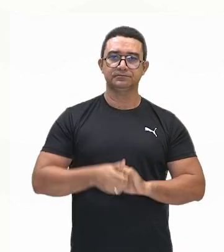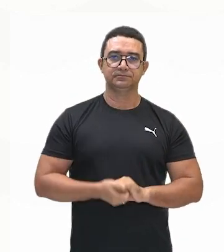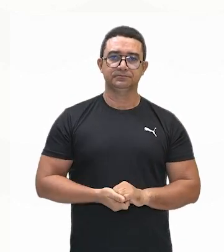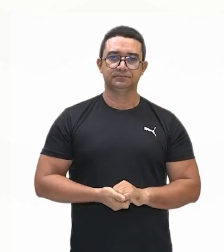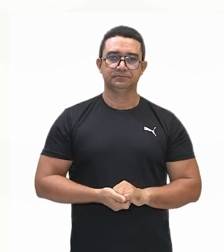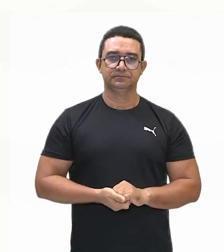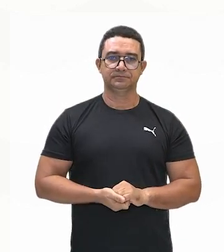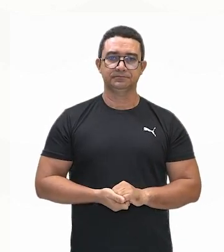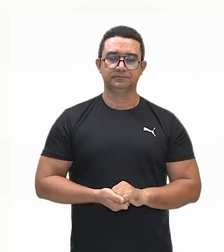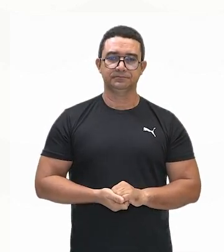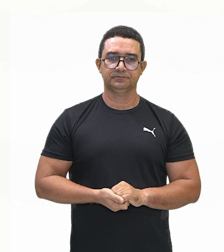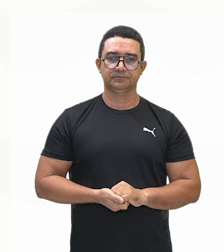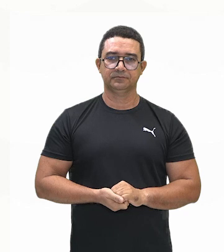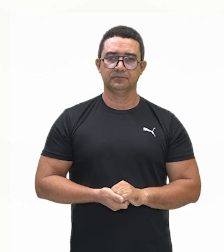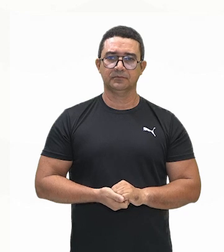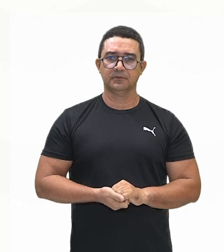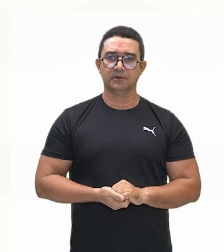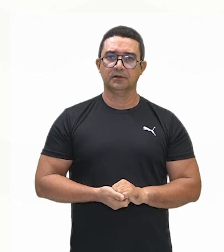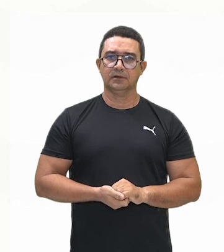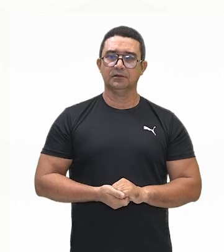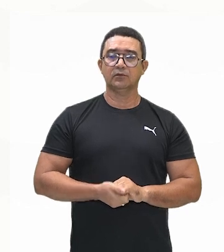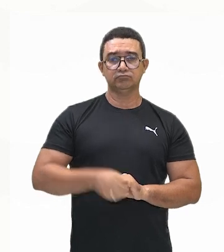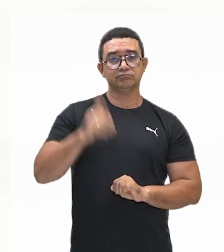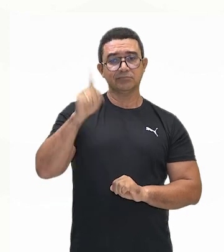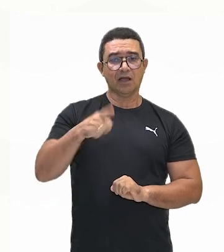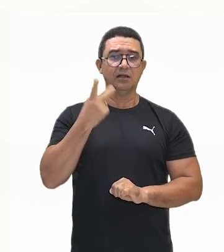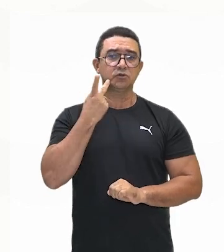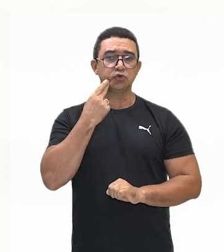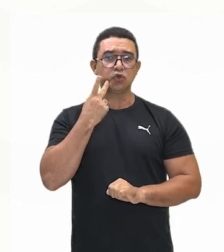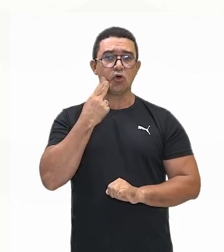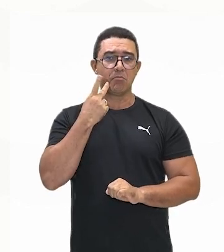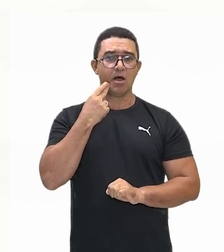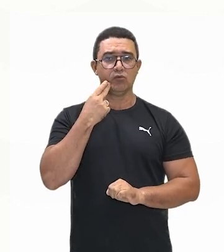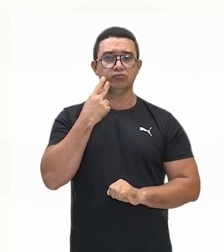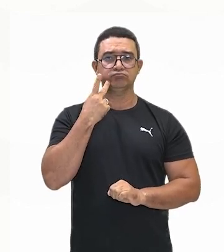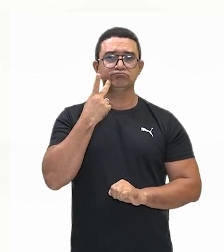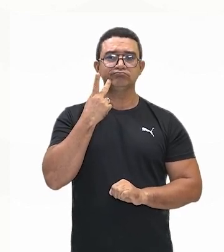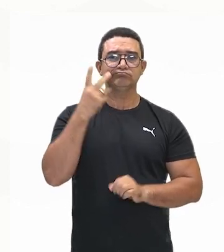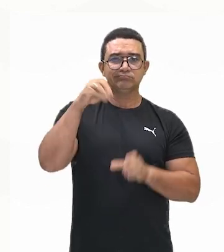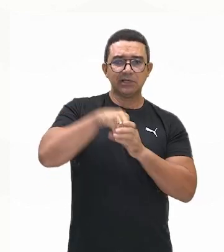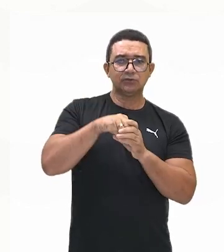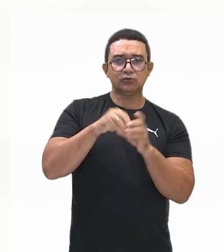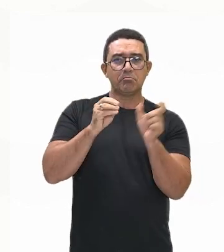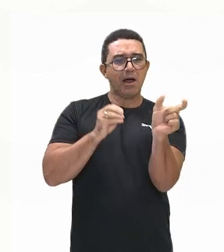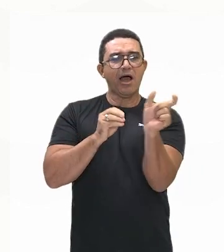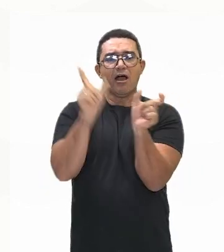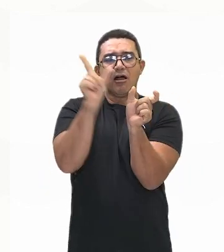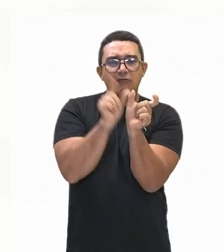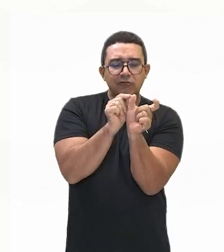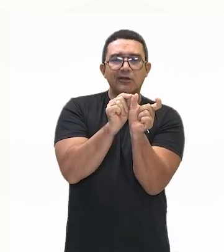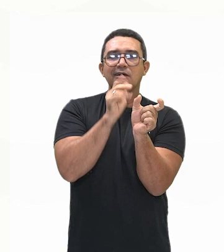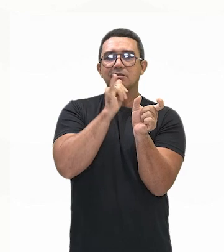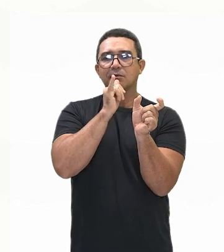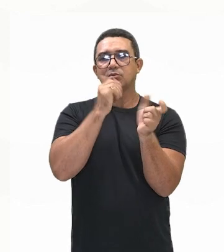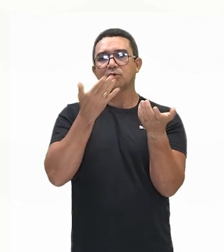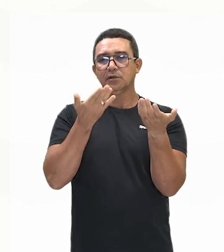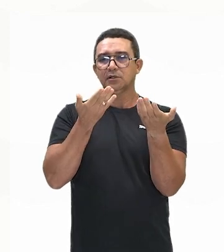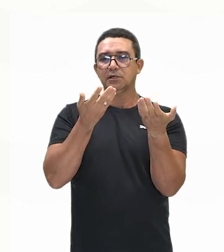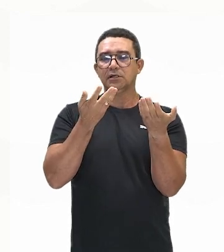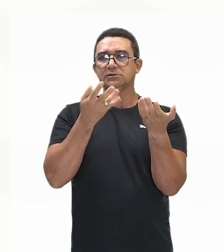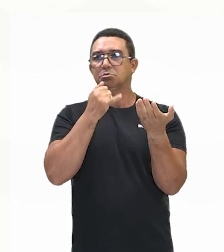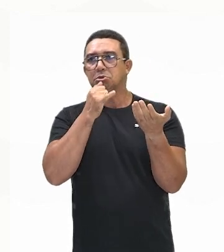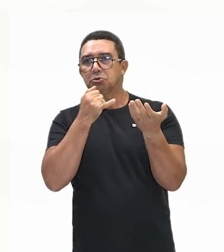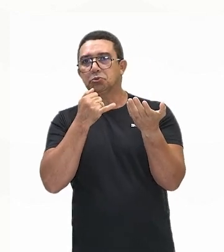também, tá? Então, o que é normal, né? O que é esperado mesmo, a função de uma contração, né? O fato de